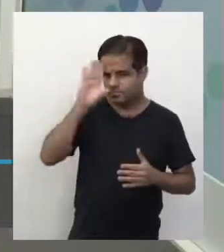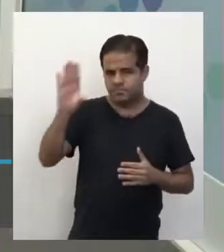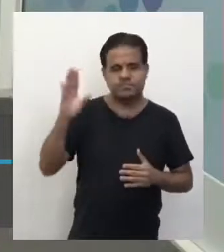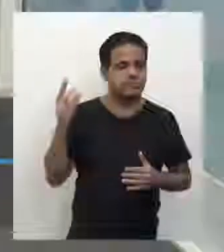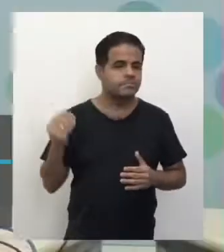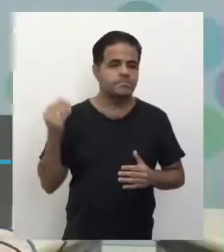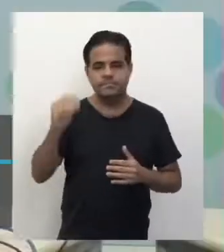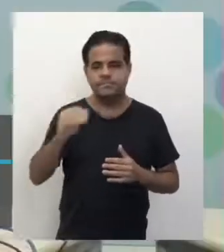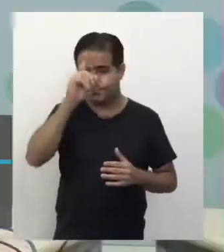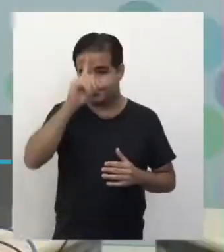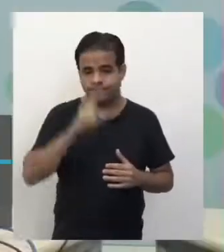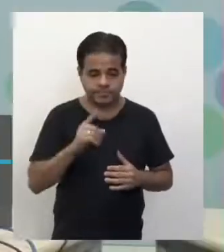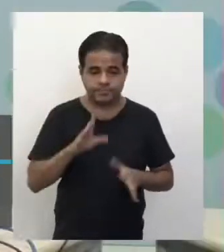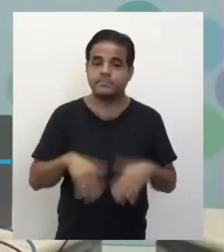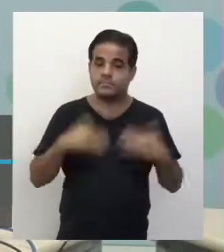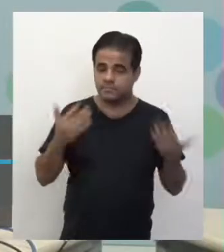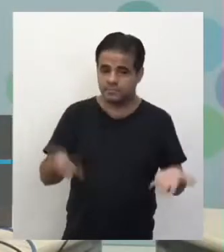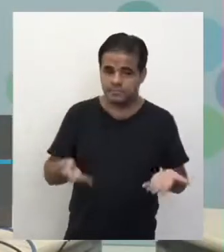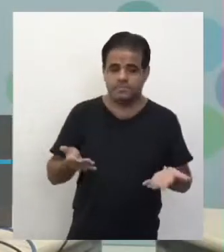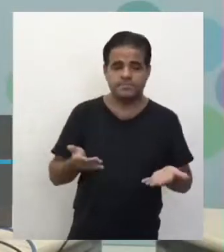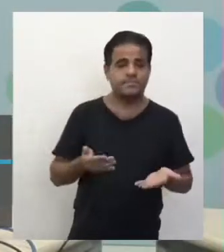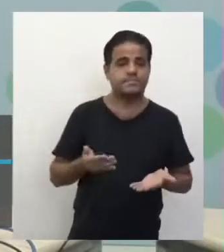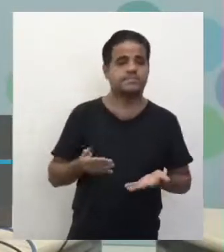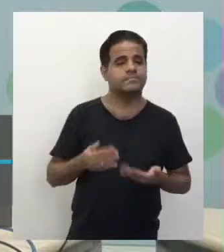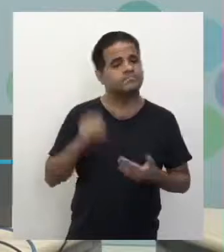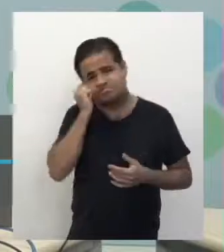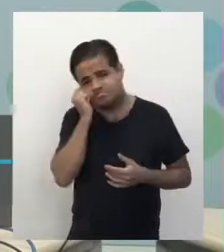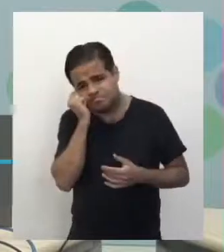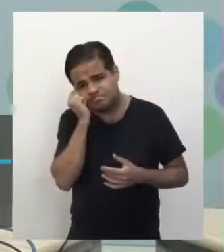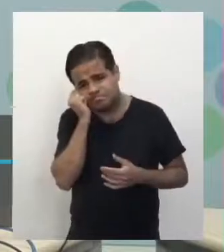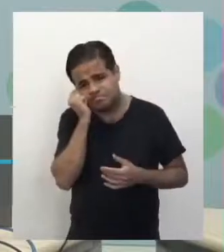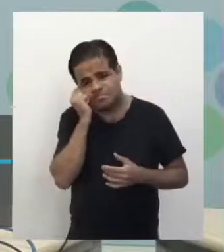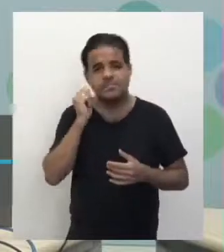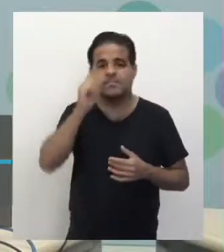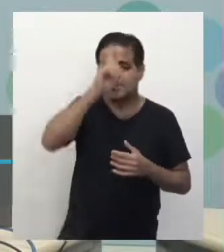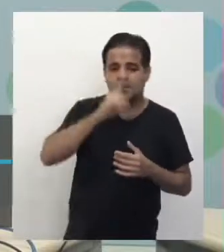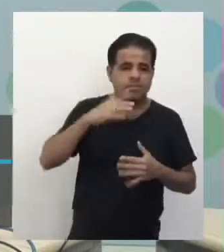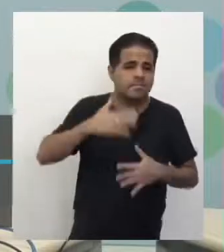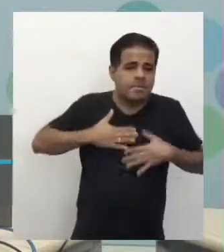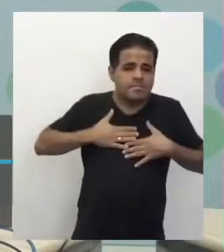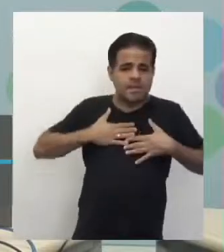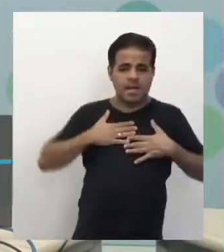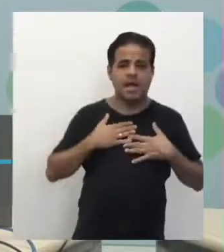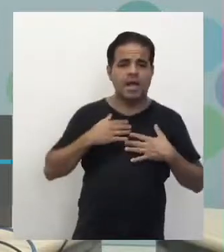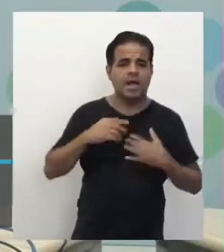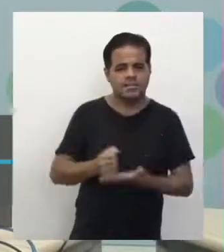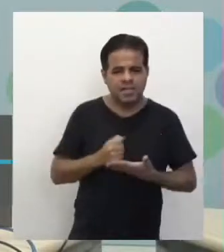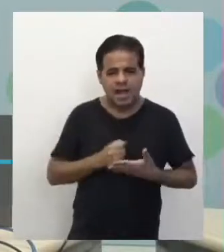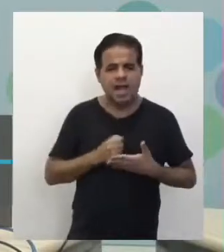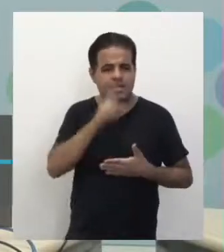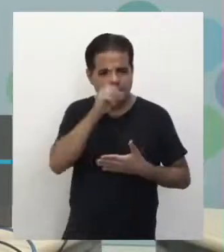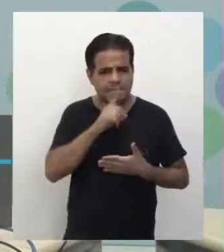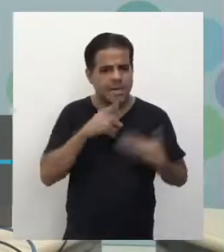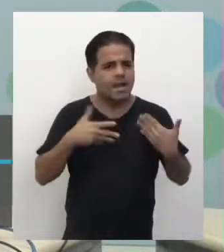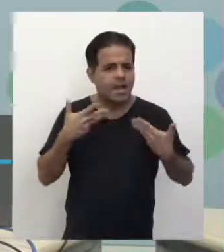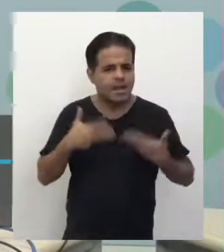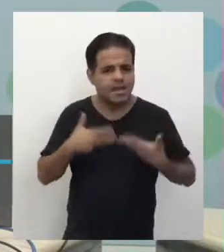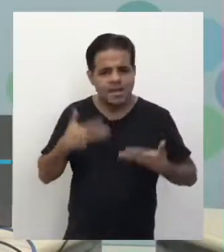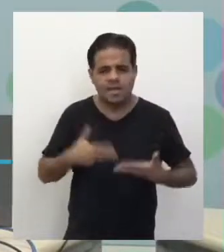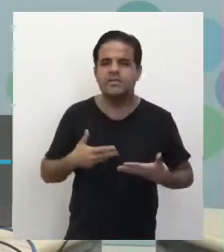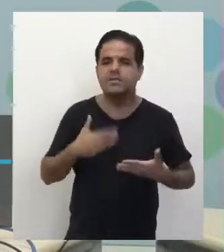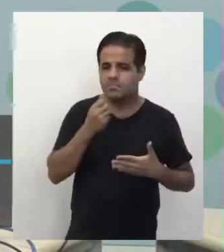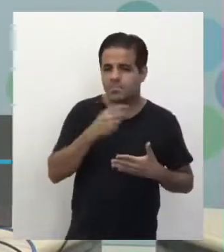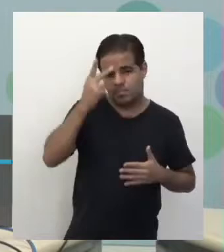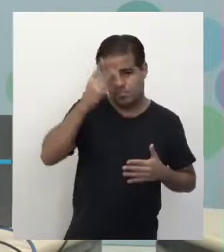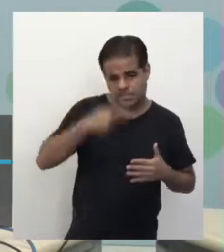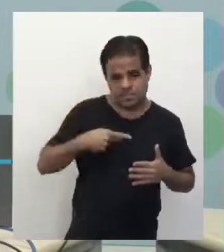em destaque, mas ao mesmo tempo, né, ele tá assim, o amarelo, pelo menos para mim, geralmente traz uma questão de alegria, né? Também isso é